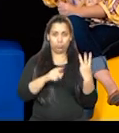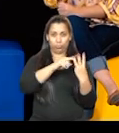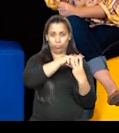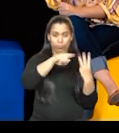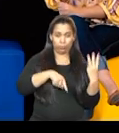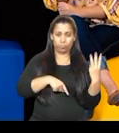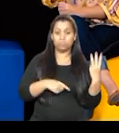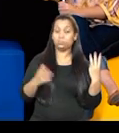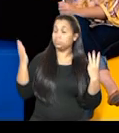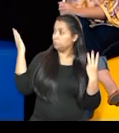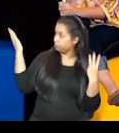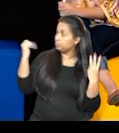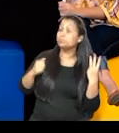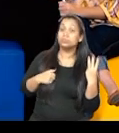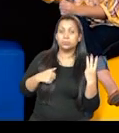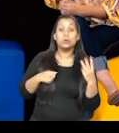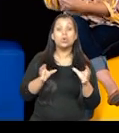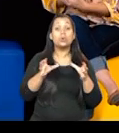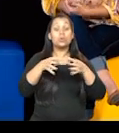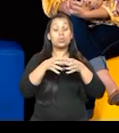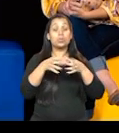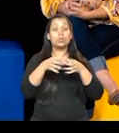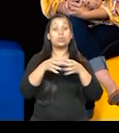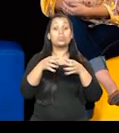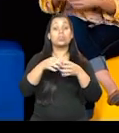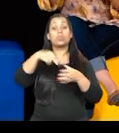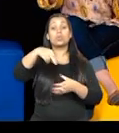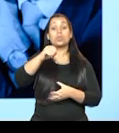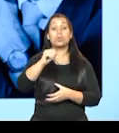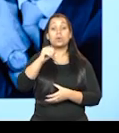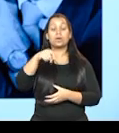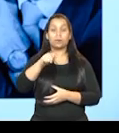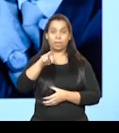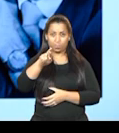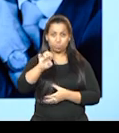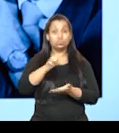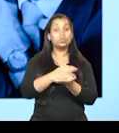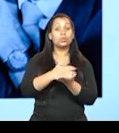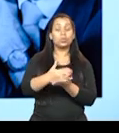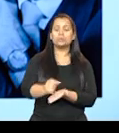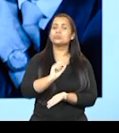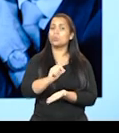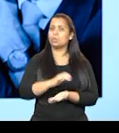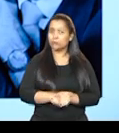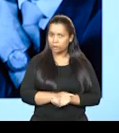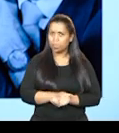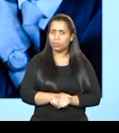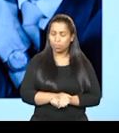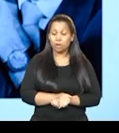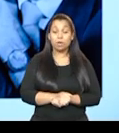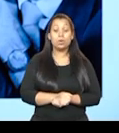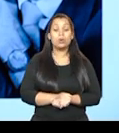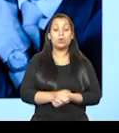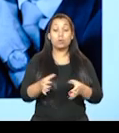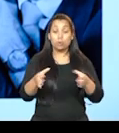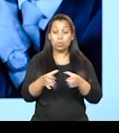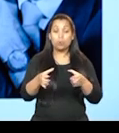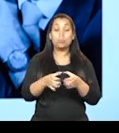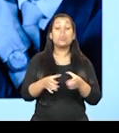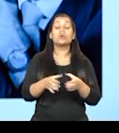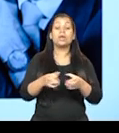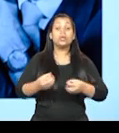o Décio Pinhatari, formaram o grupo Noi Grandes, que deu início ao movimento de poesia concreta no